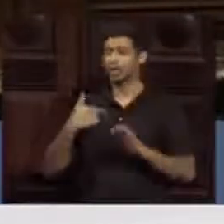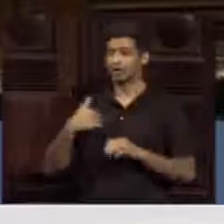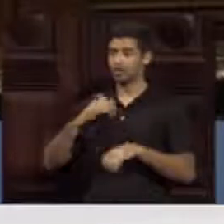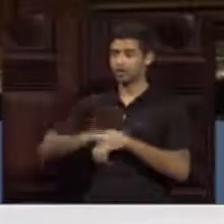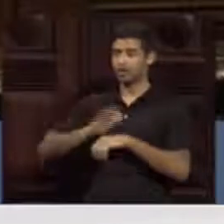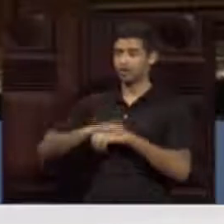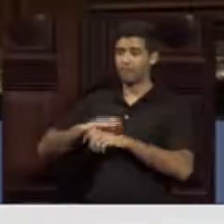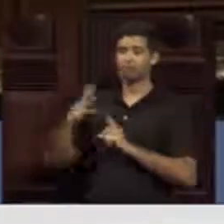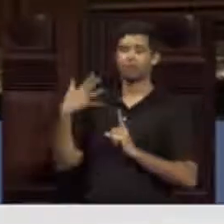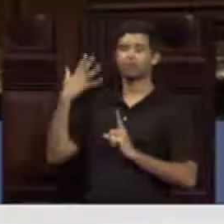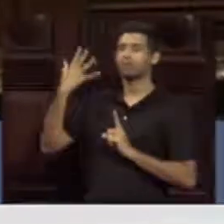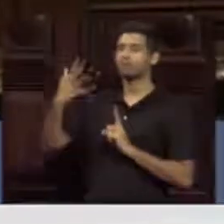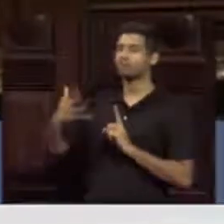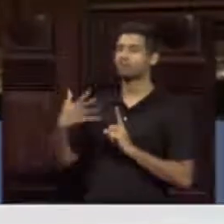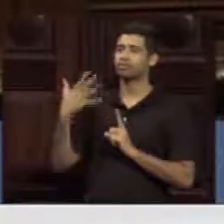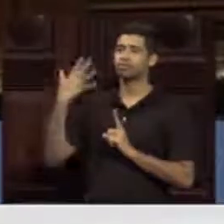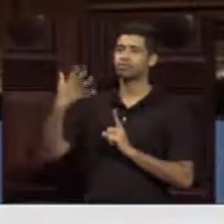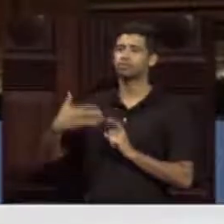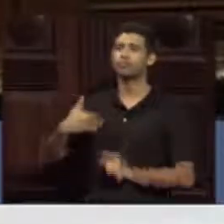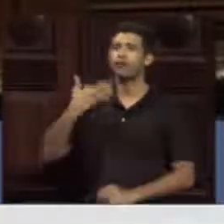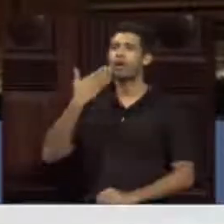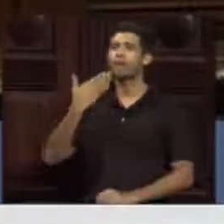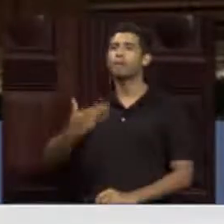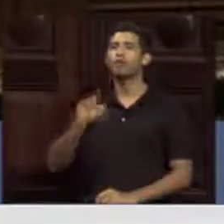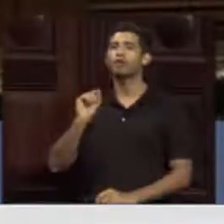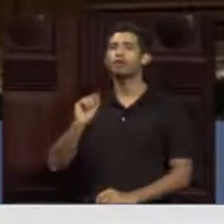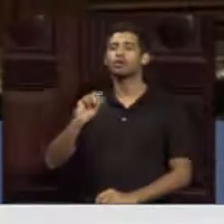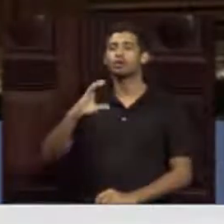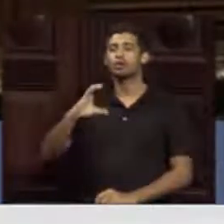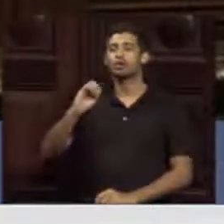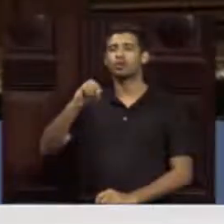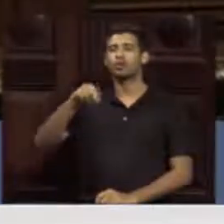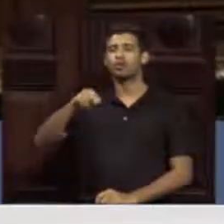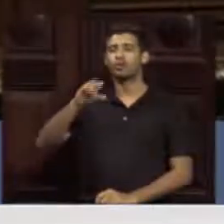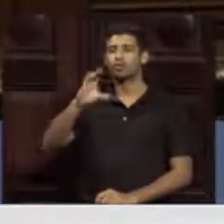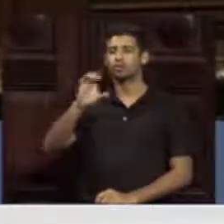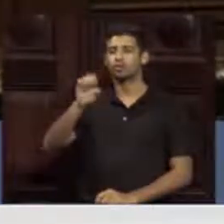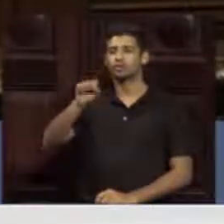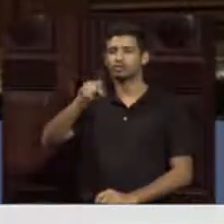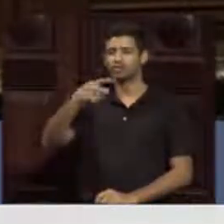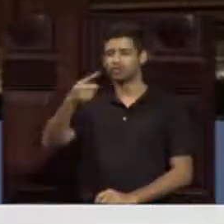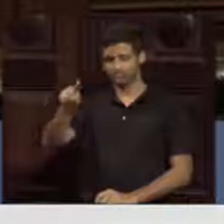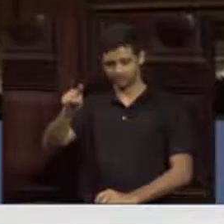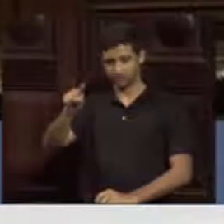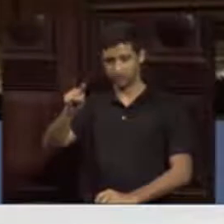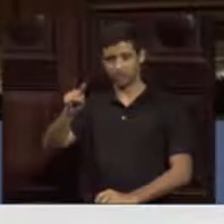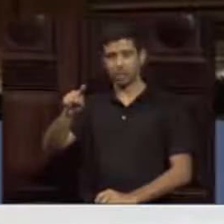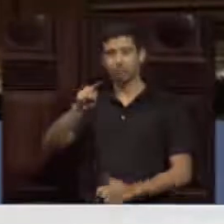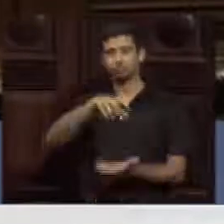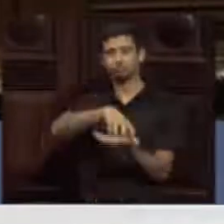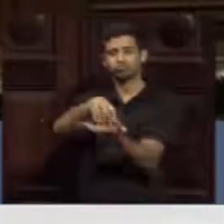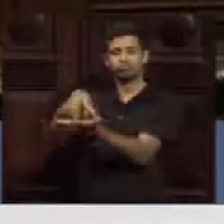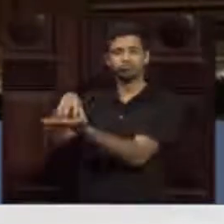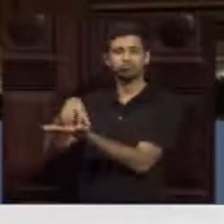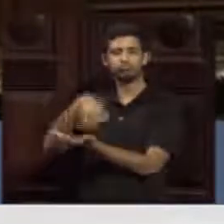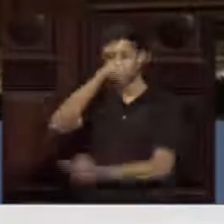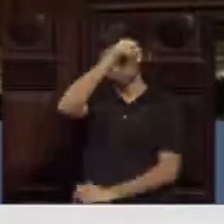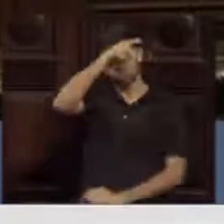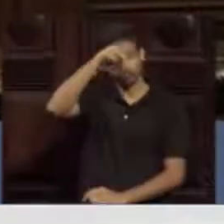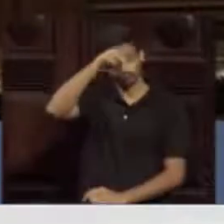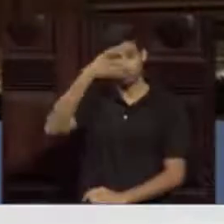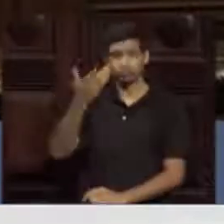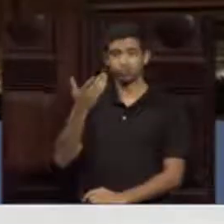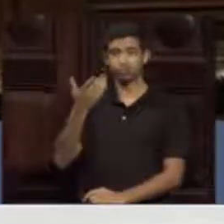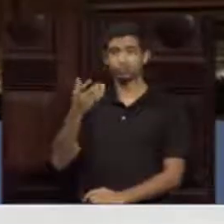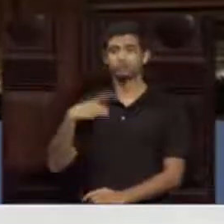que era sobre concessão de obras públicas. E o estado de estudo de caso